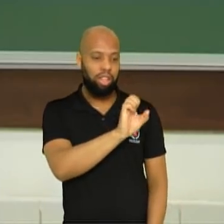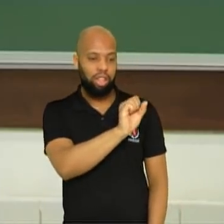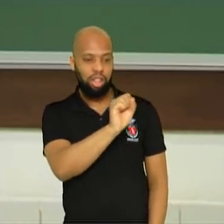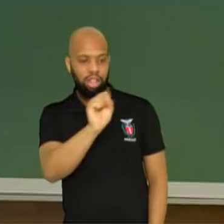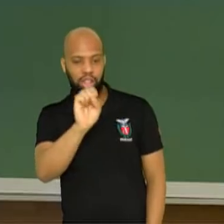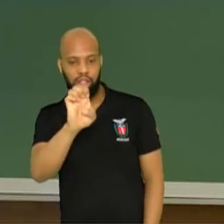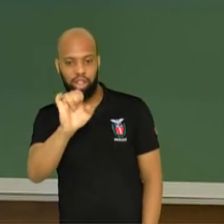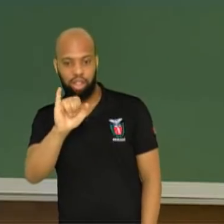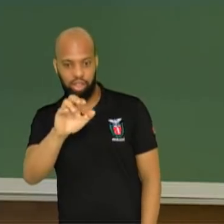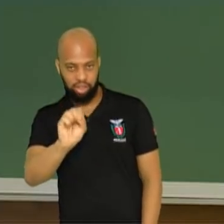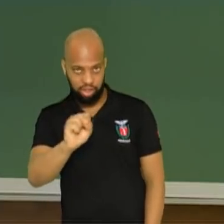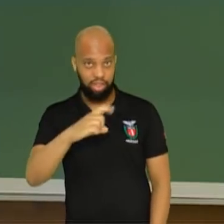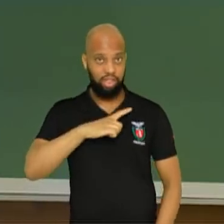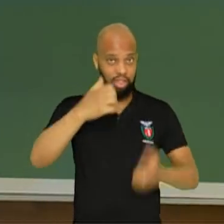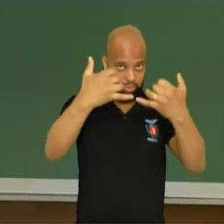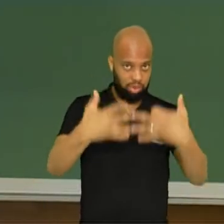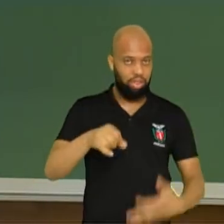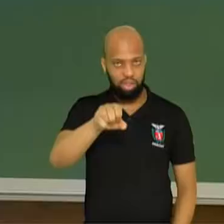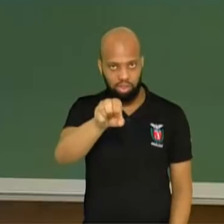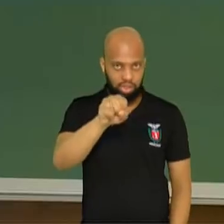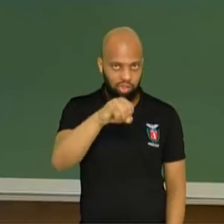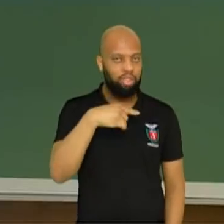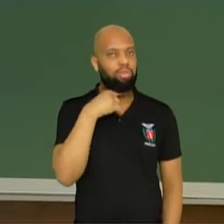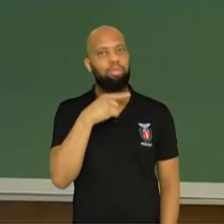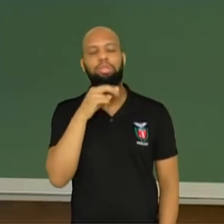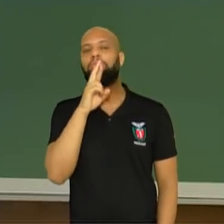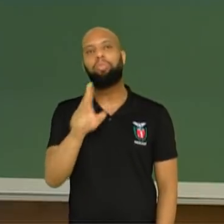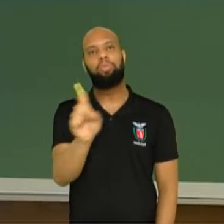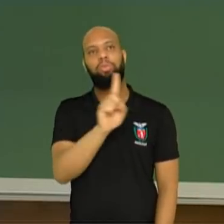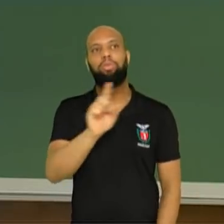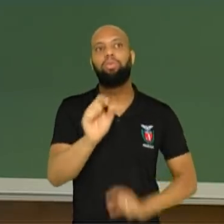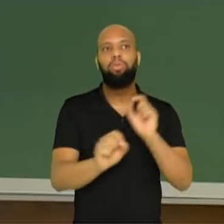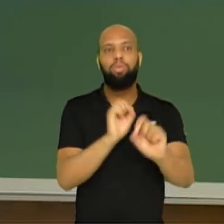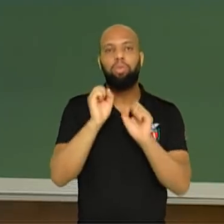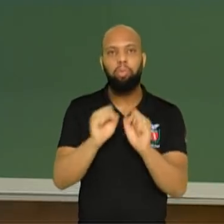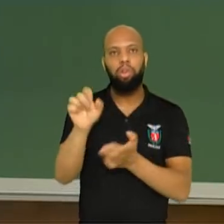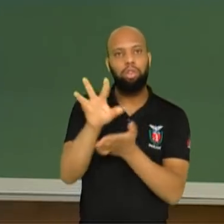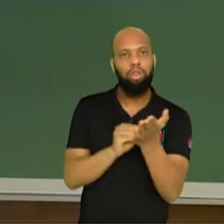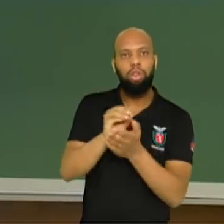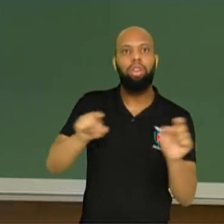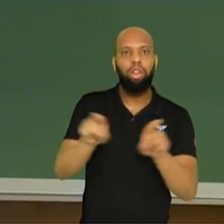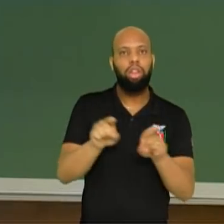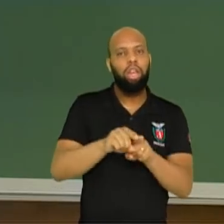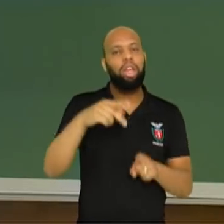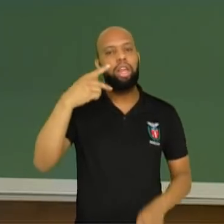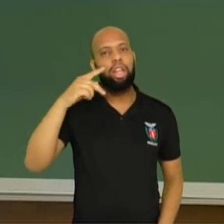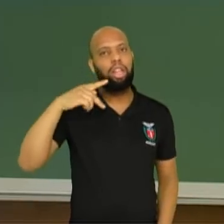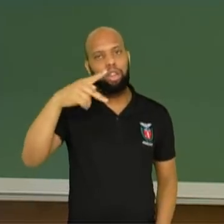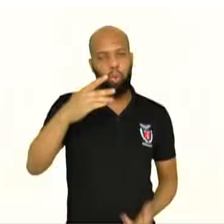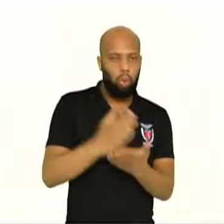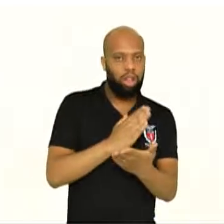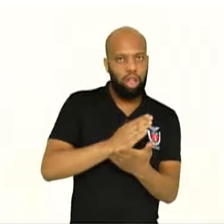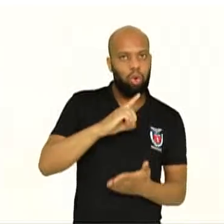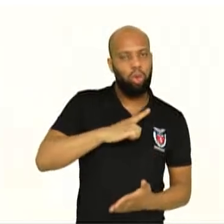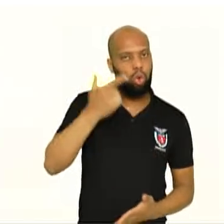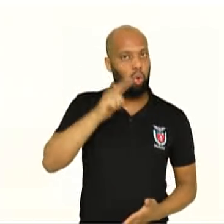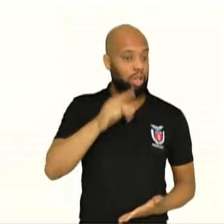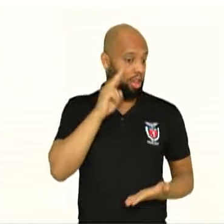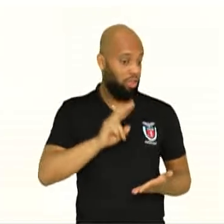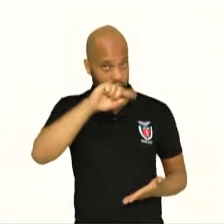aqui uma pequena explicação, caso você não tenha conseguido fazer no seu caderno, você pode copiar para ter para consultar depois.